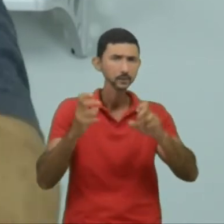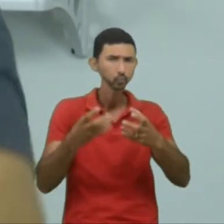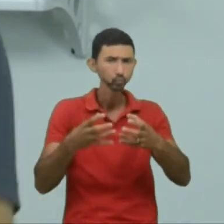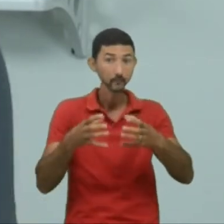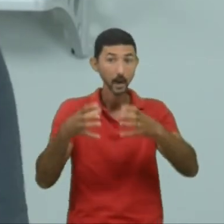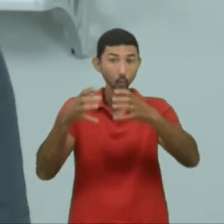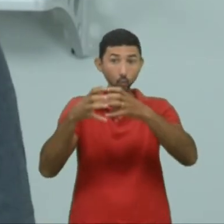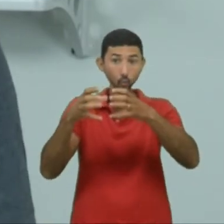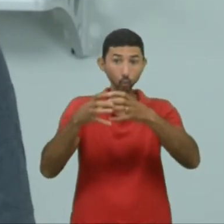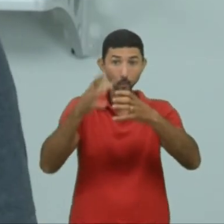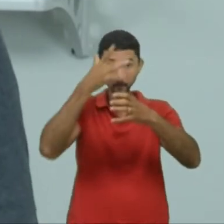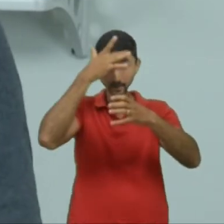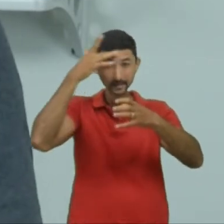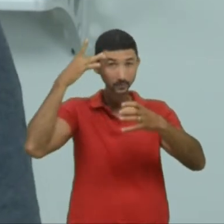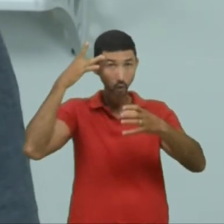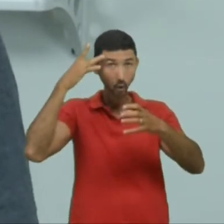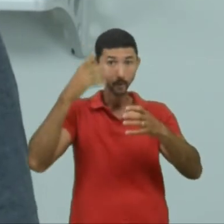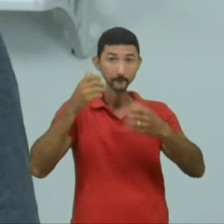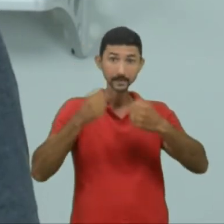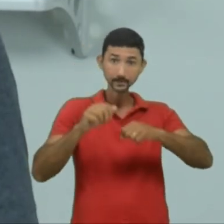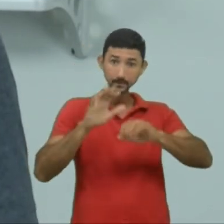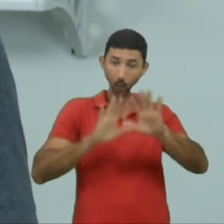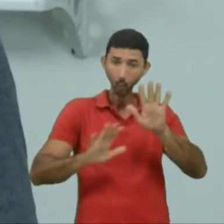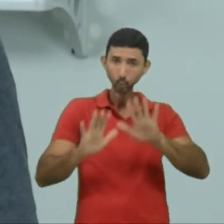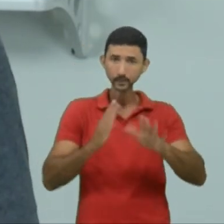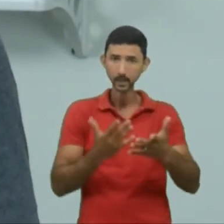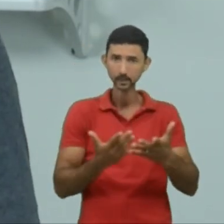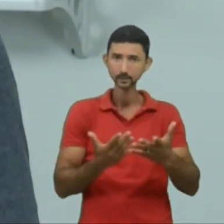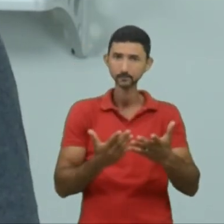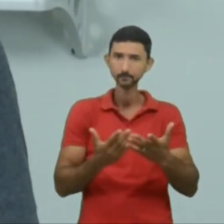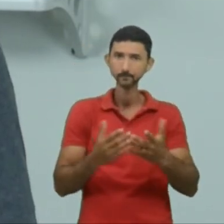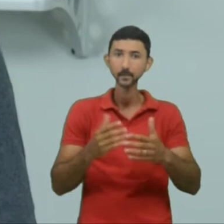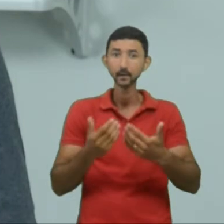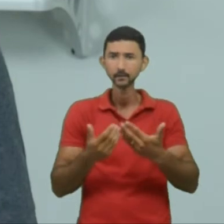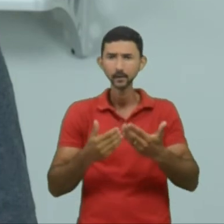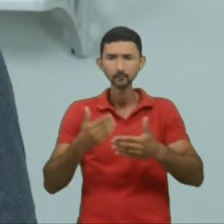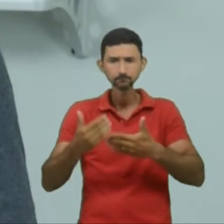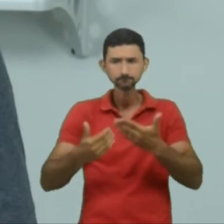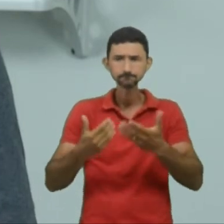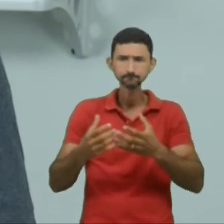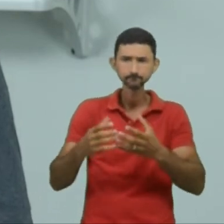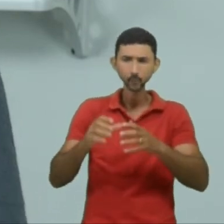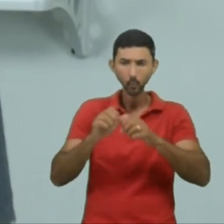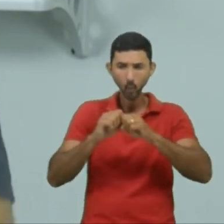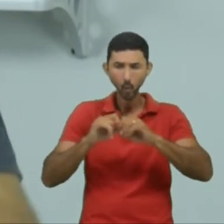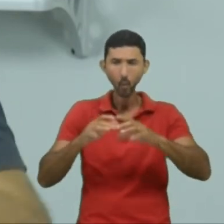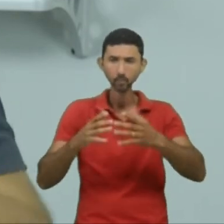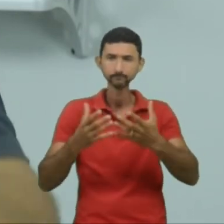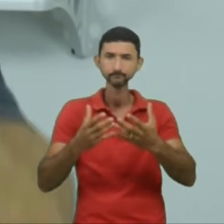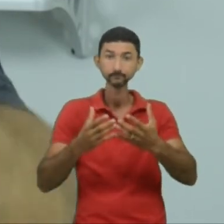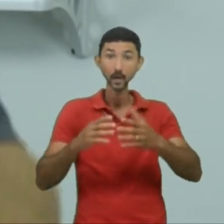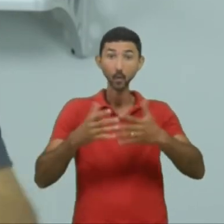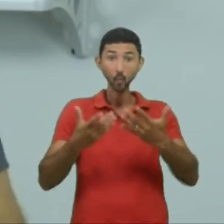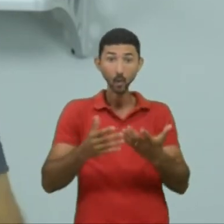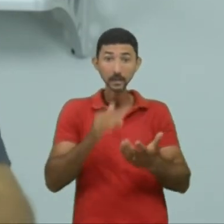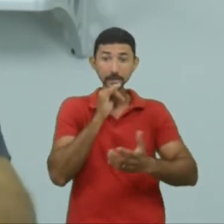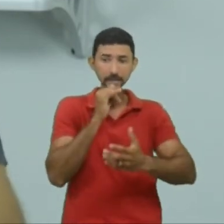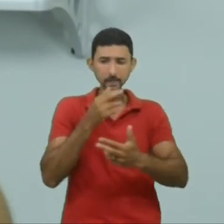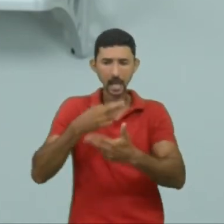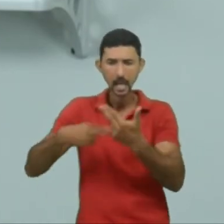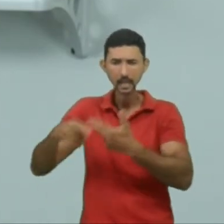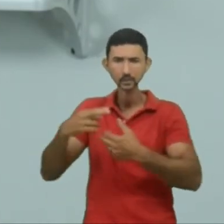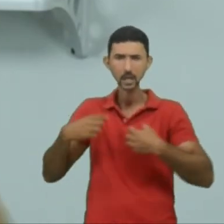grupos de pessoas, que a gente precisa ter um cuidado, certo? Então, por enquanto, ainda não vamos generalizar. Mas quando você quiser